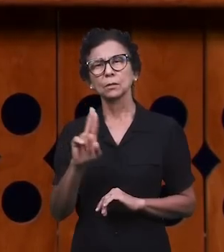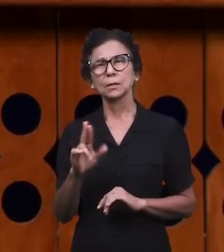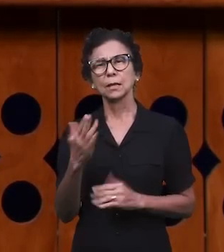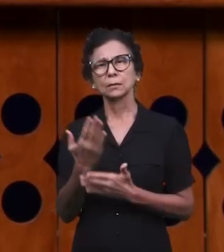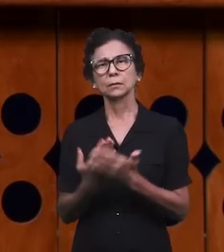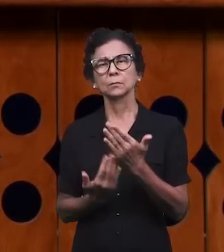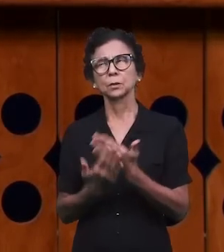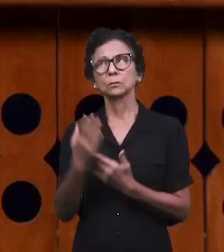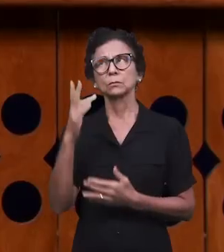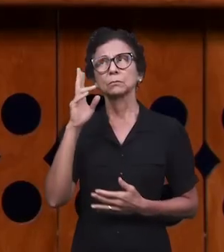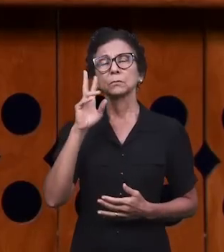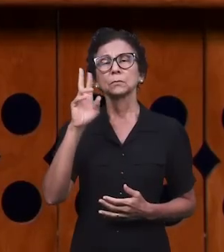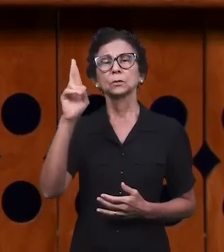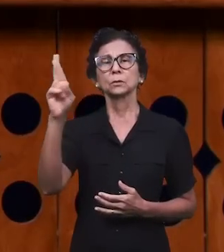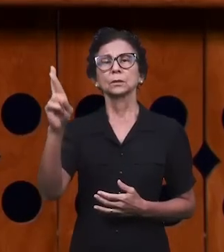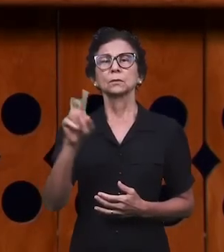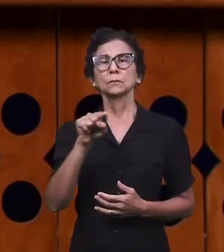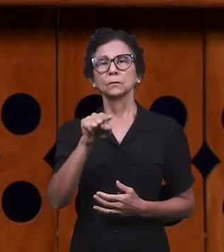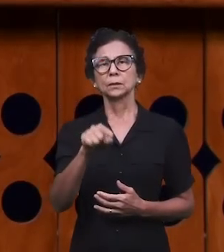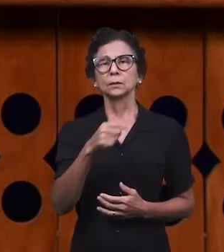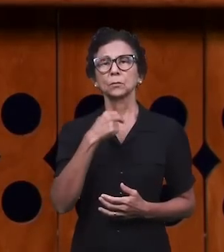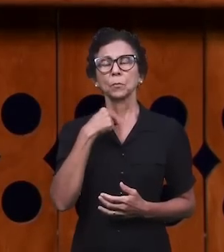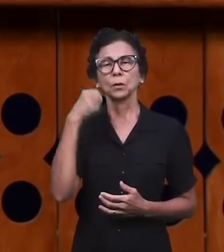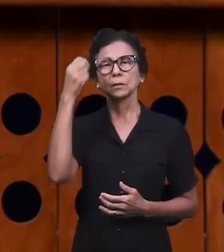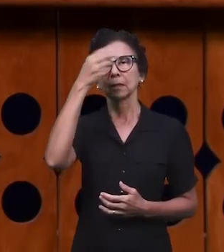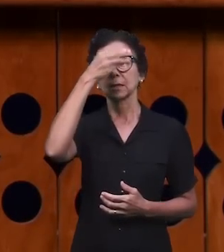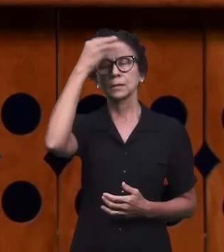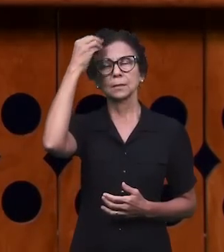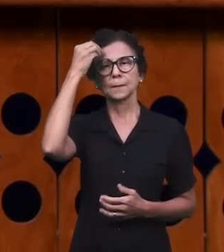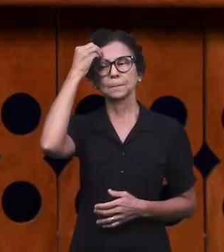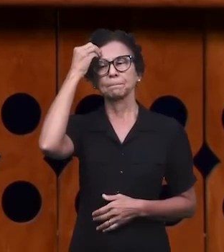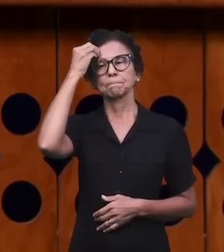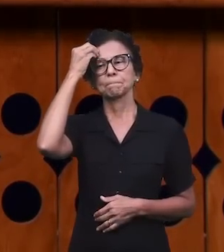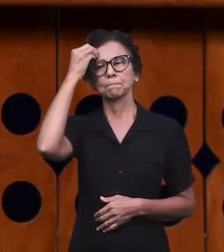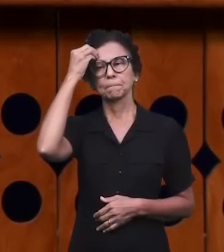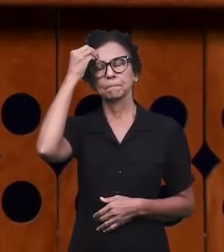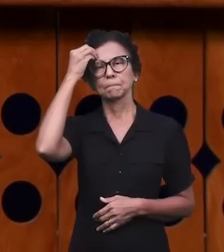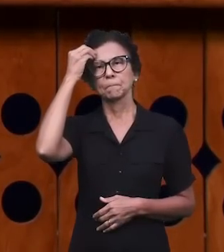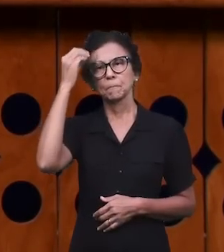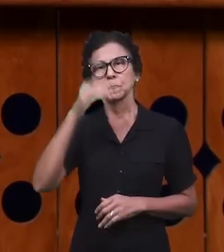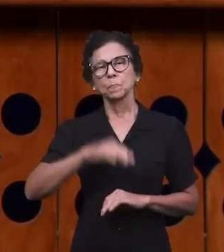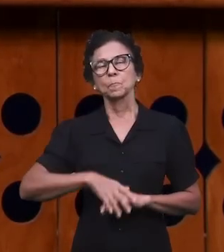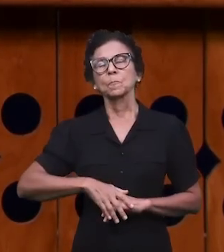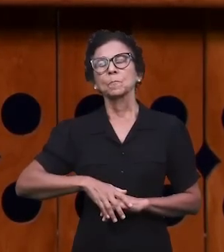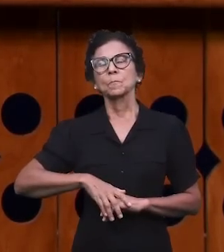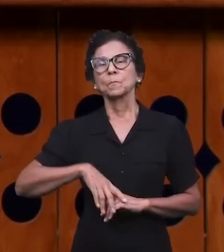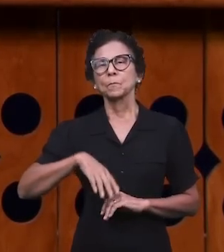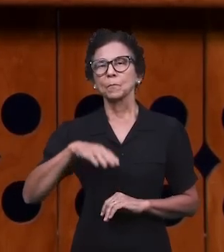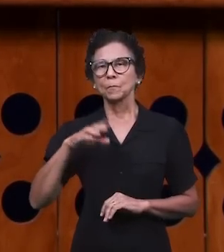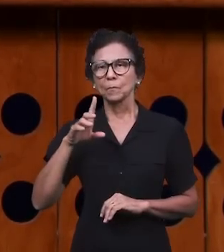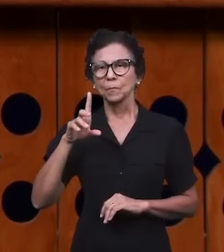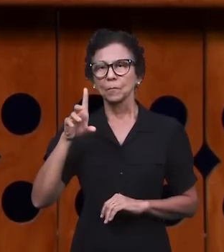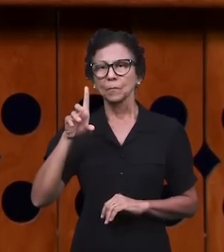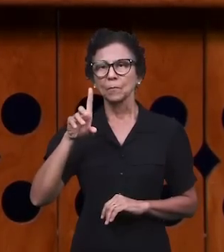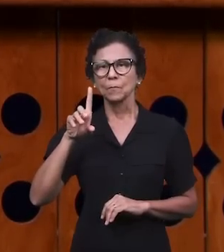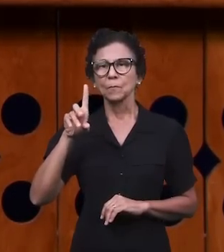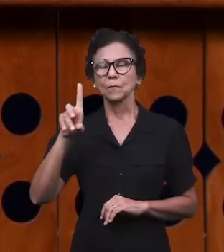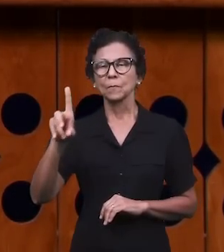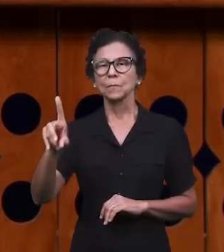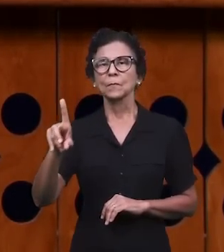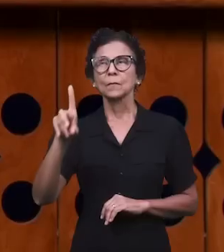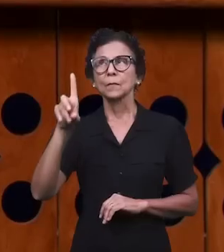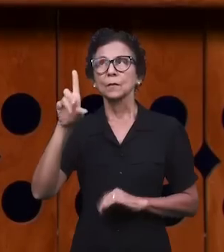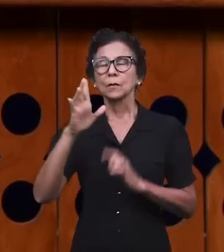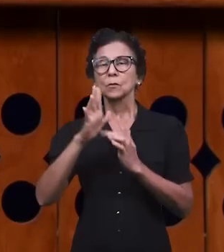mãos do Senhor, não pode esquecer de uma coisa. Aquele que um dia falou com você, ele vai continuar falando com